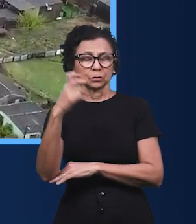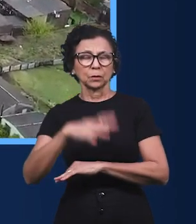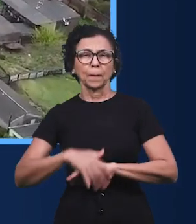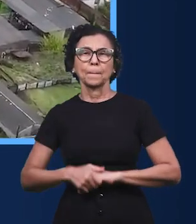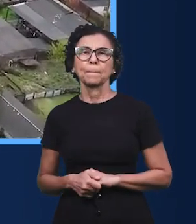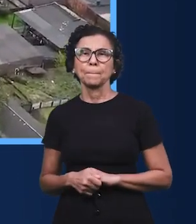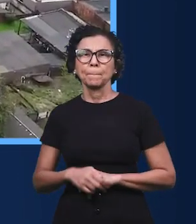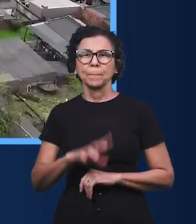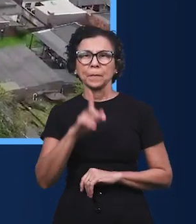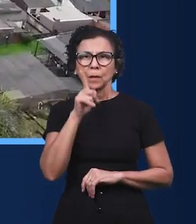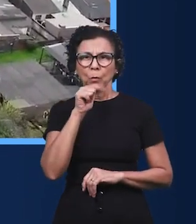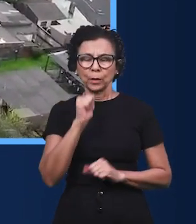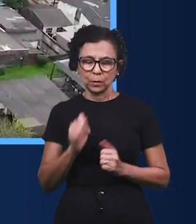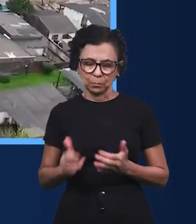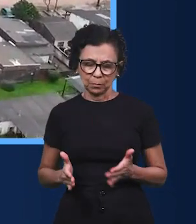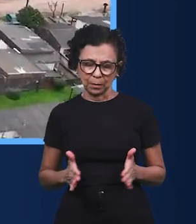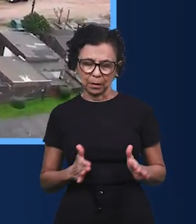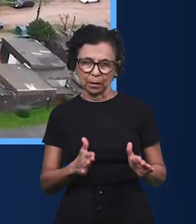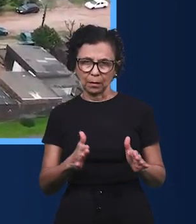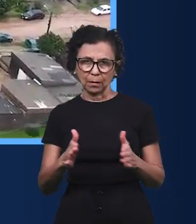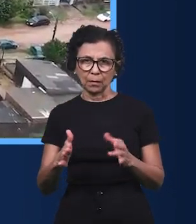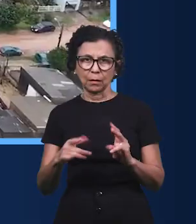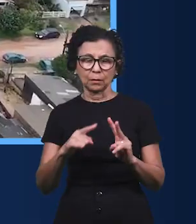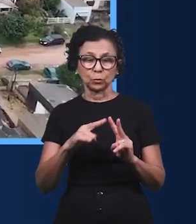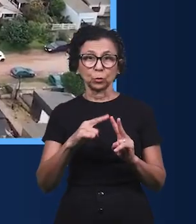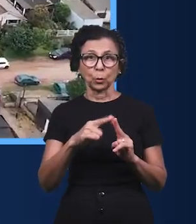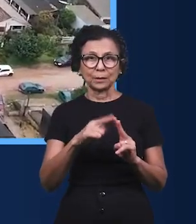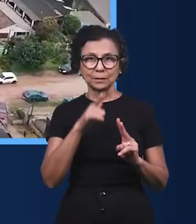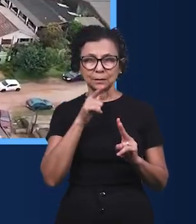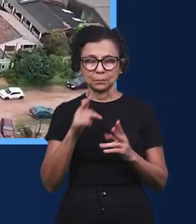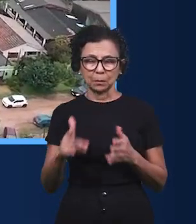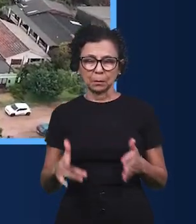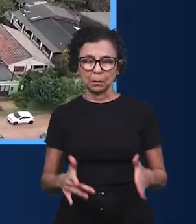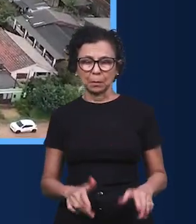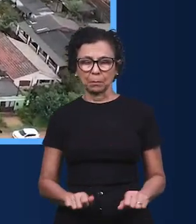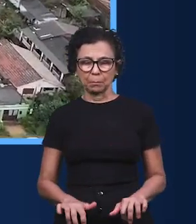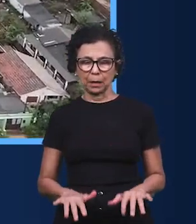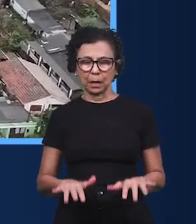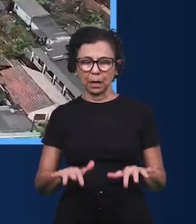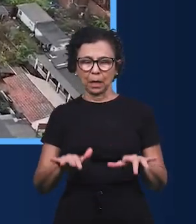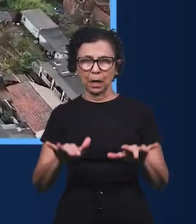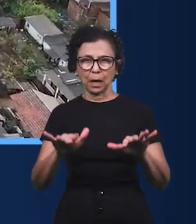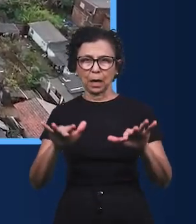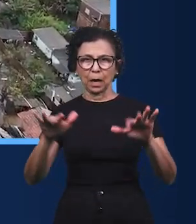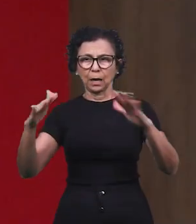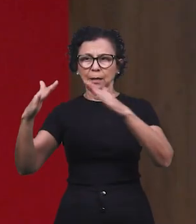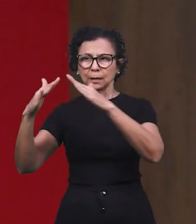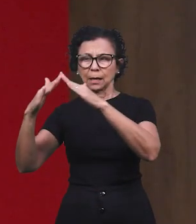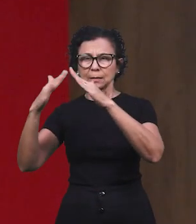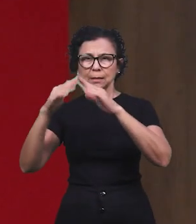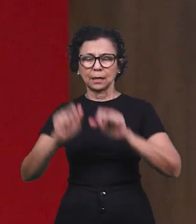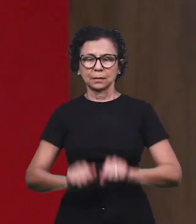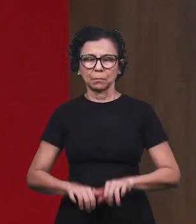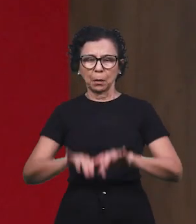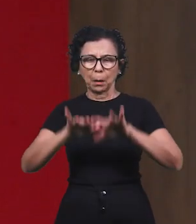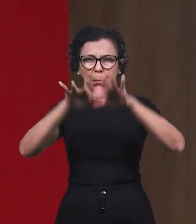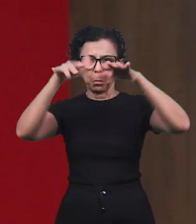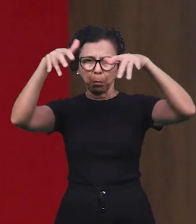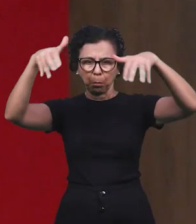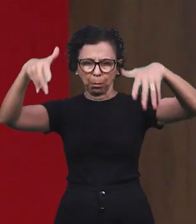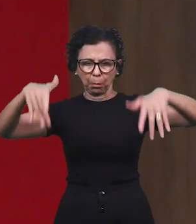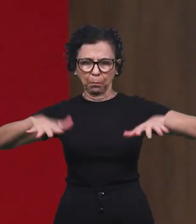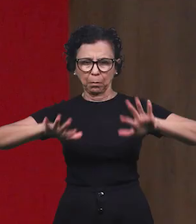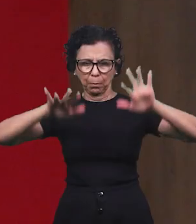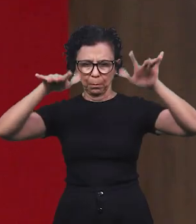O nível do rio Arroio São Lourenço subiu e a água invadiu casas na cidade. De acordo com a